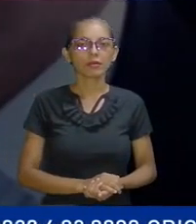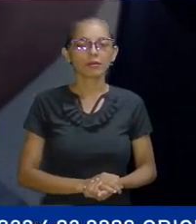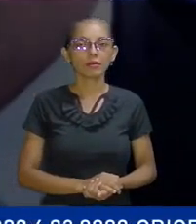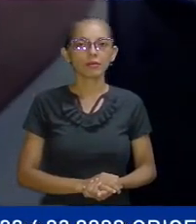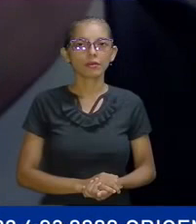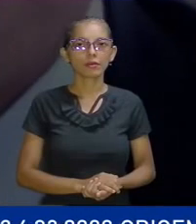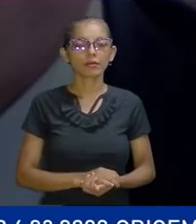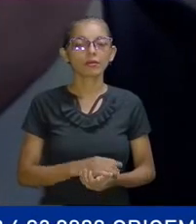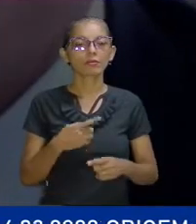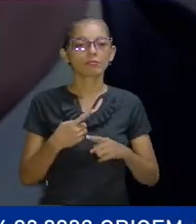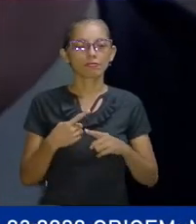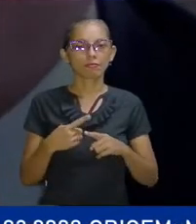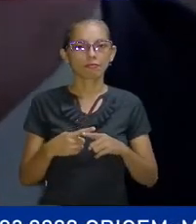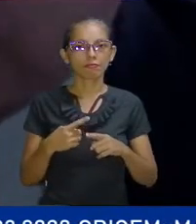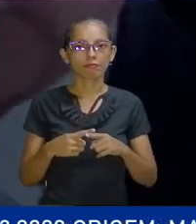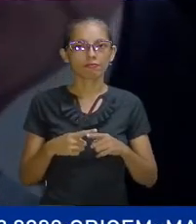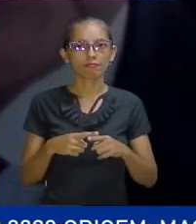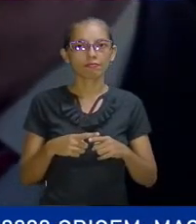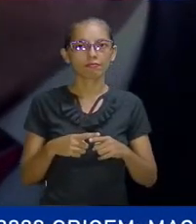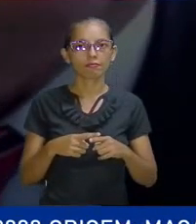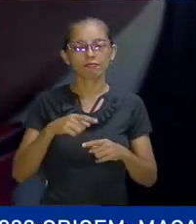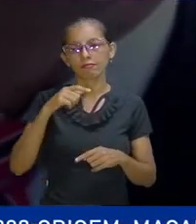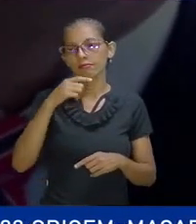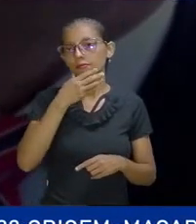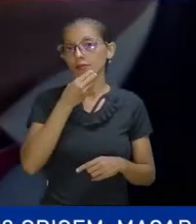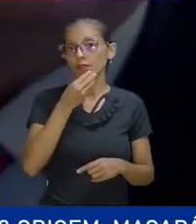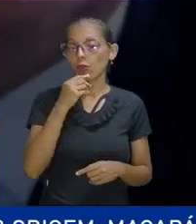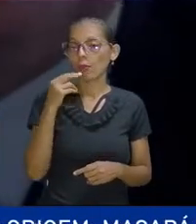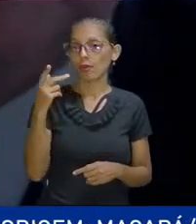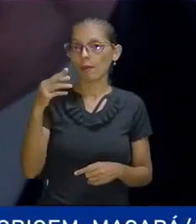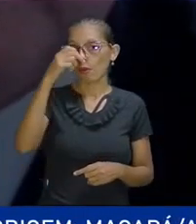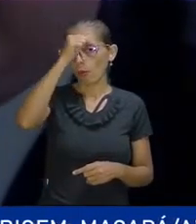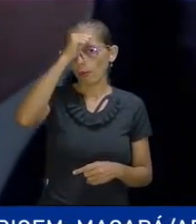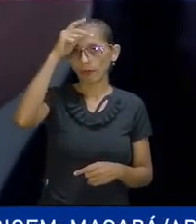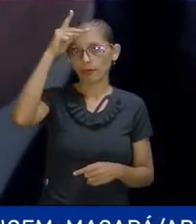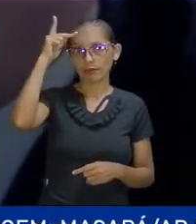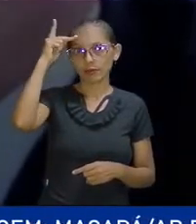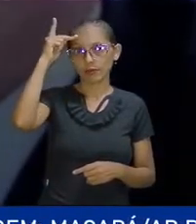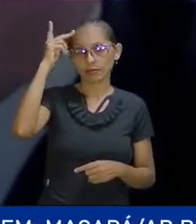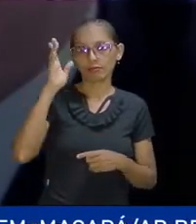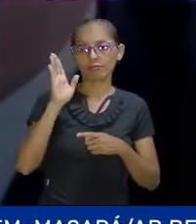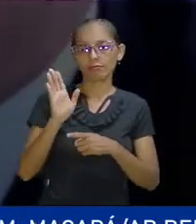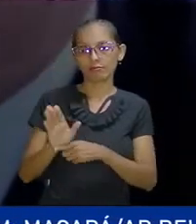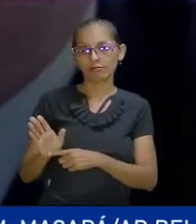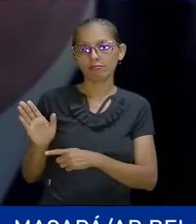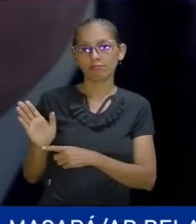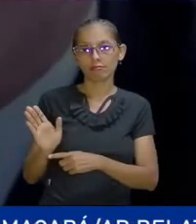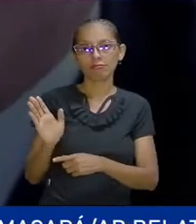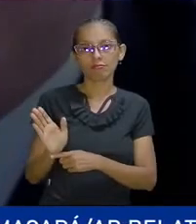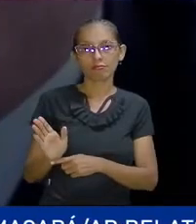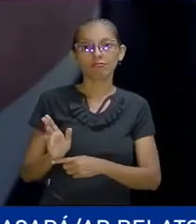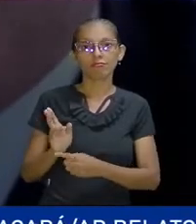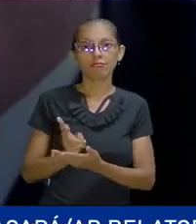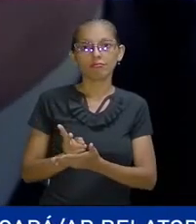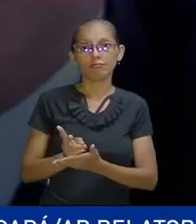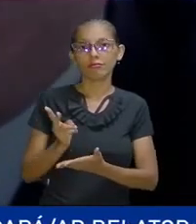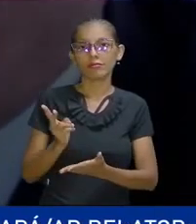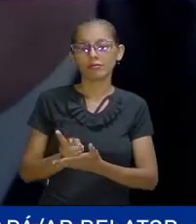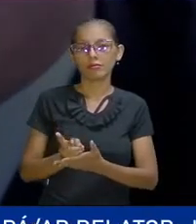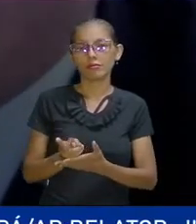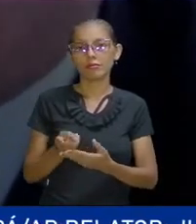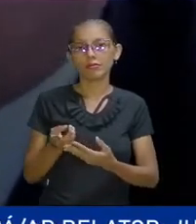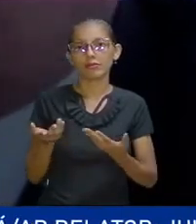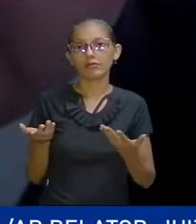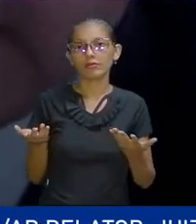do prefeito, no caso, o seu irmão, né, canalizando todo